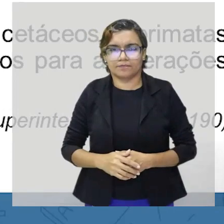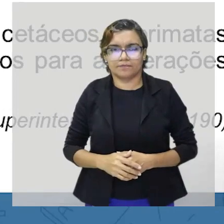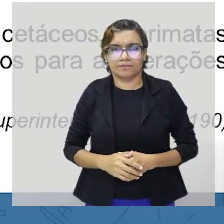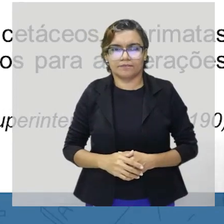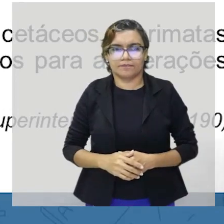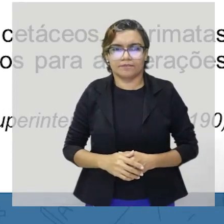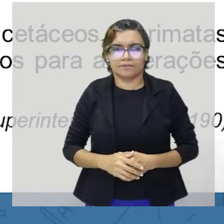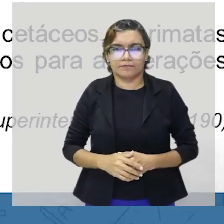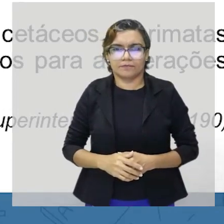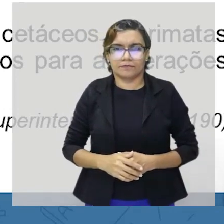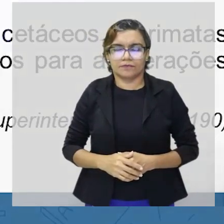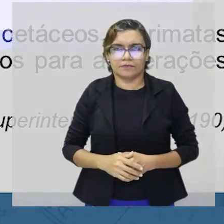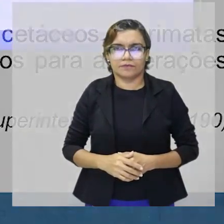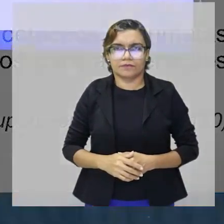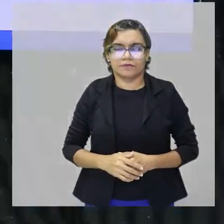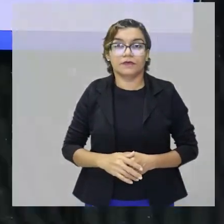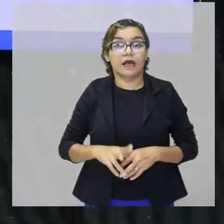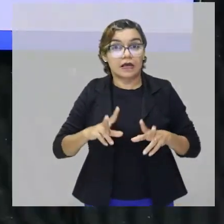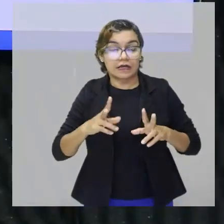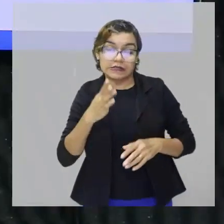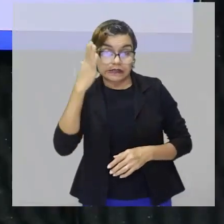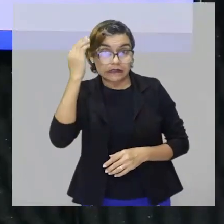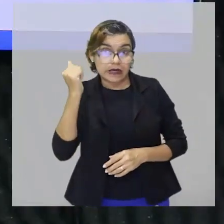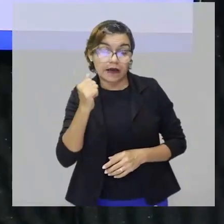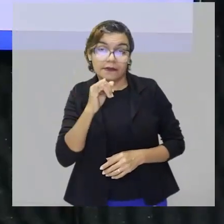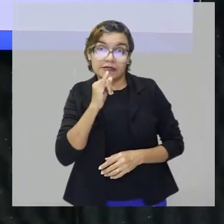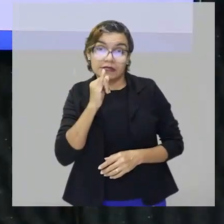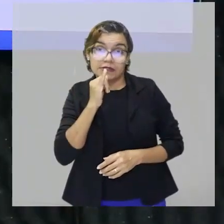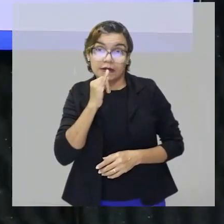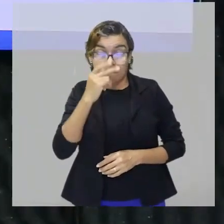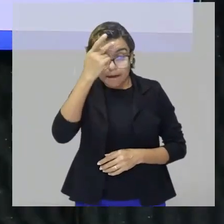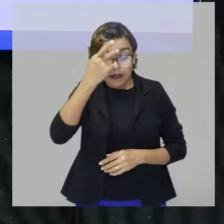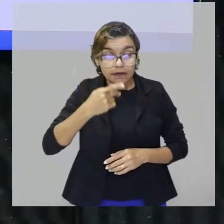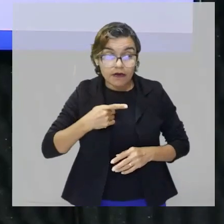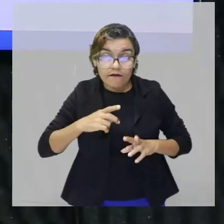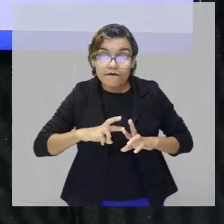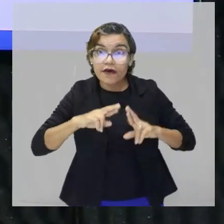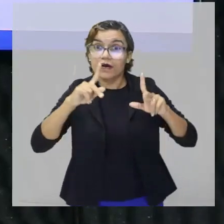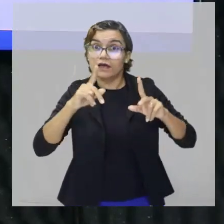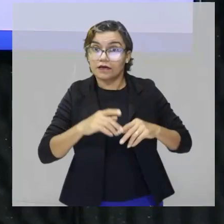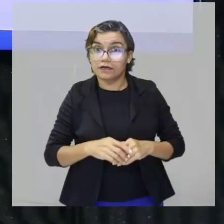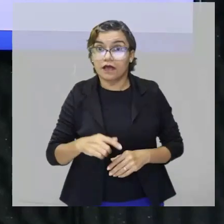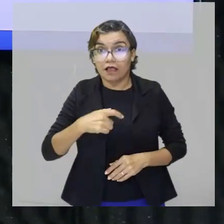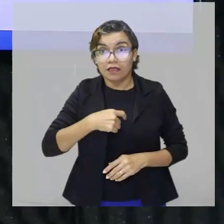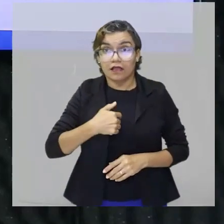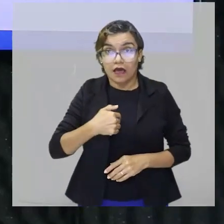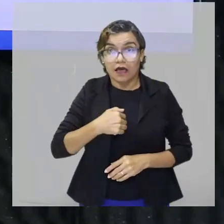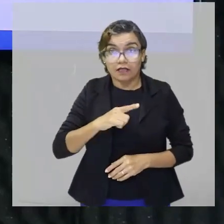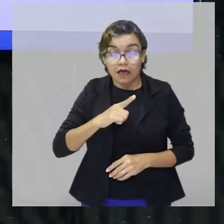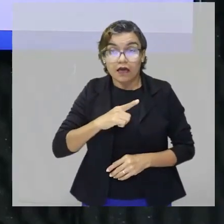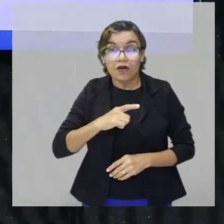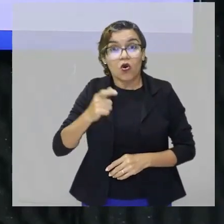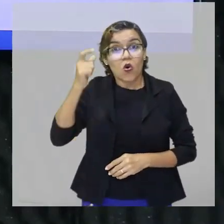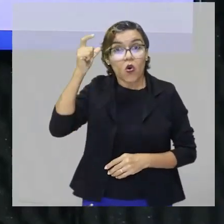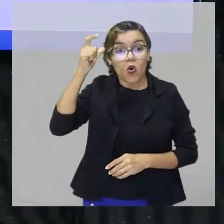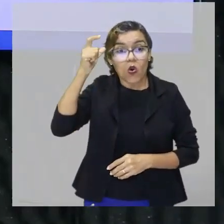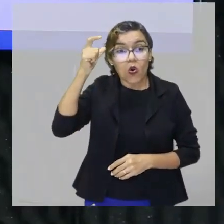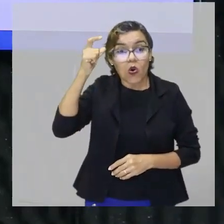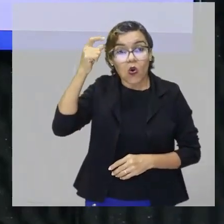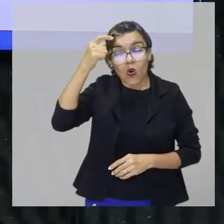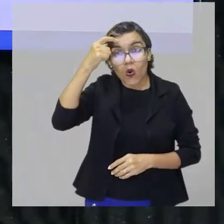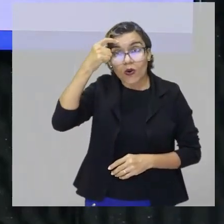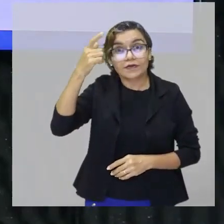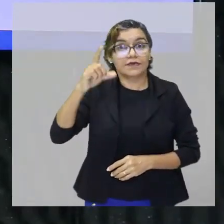quem são e se distinguem dos outros. Ou seja, são conscientes. Em relação à cultura, o primatologista Franz